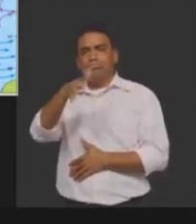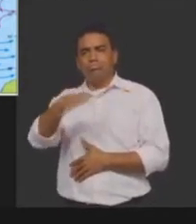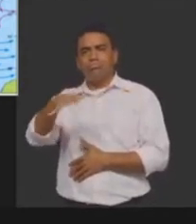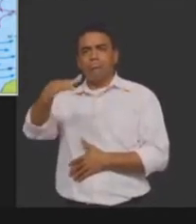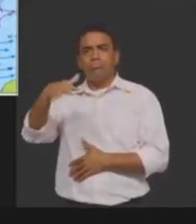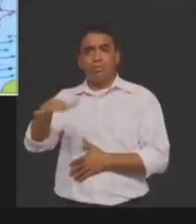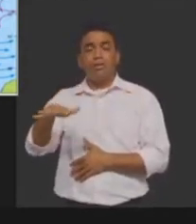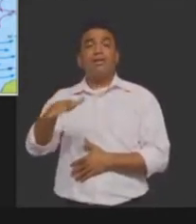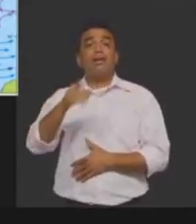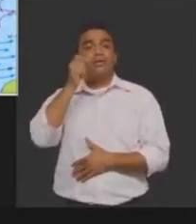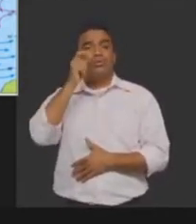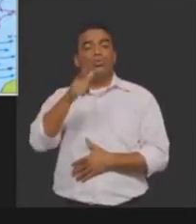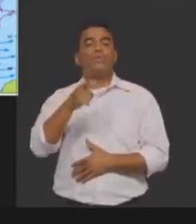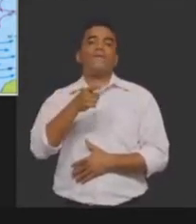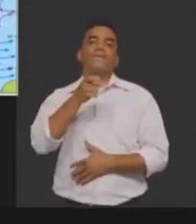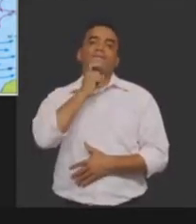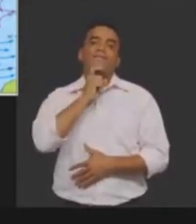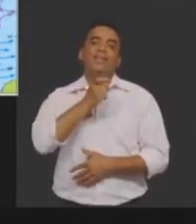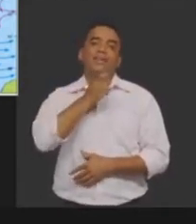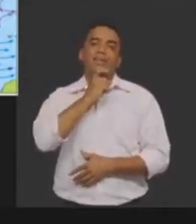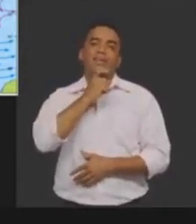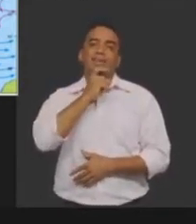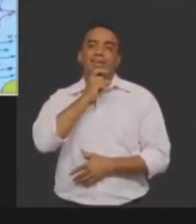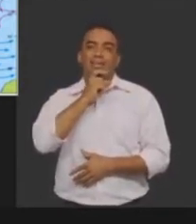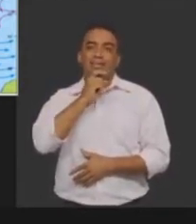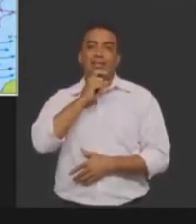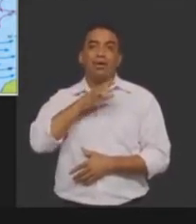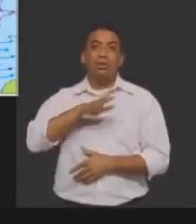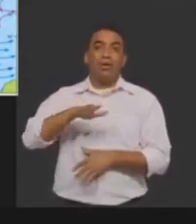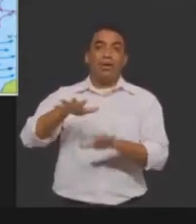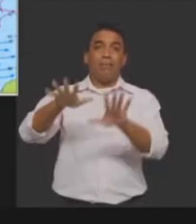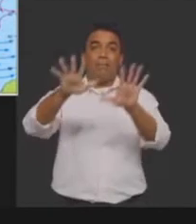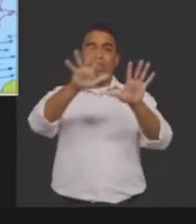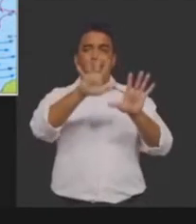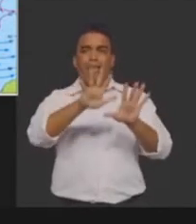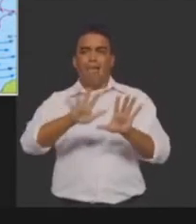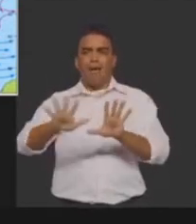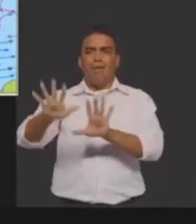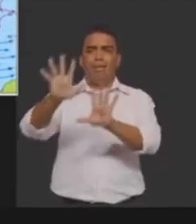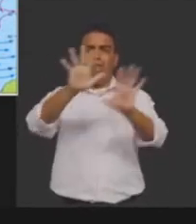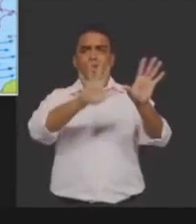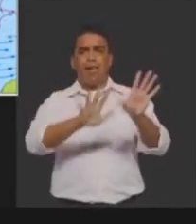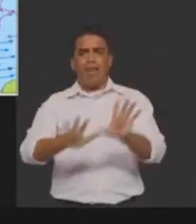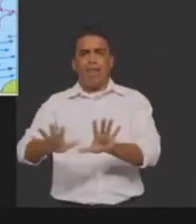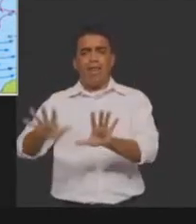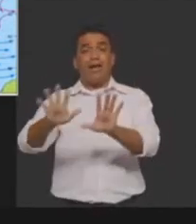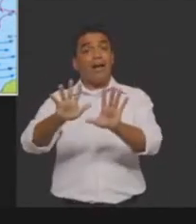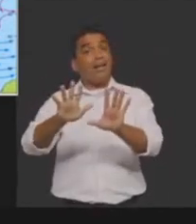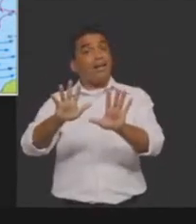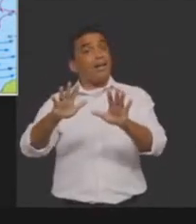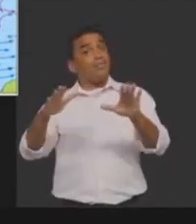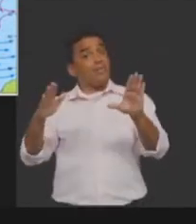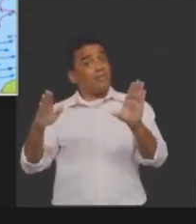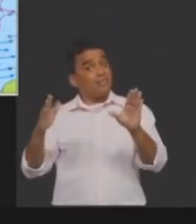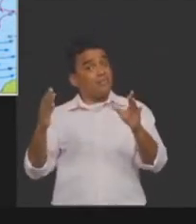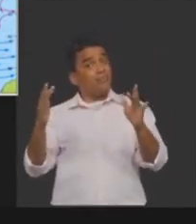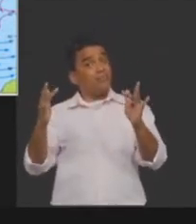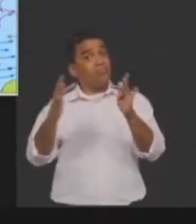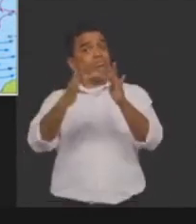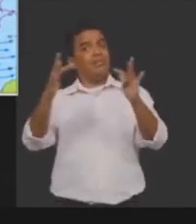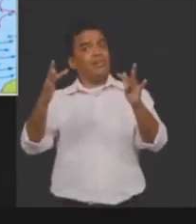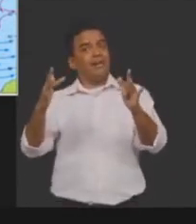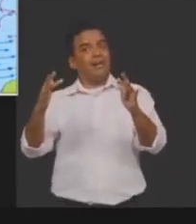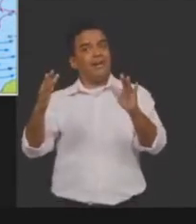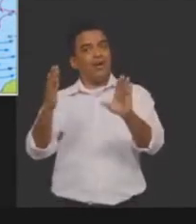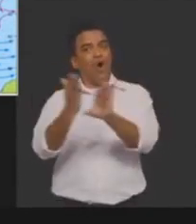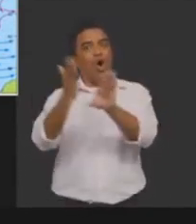uma movimentação dessas correntes e muitas vezes elas se encontram. E o importante entender aqui, basicamente, é que